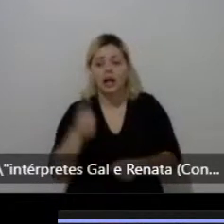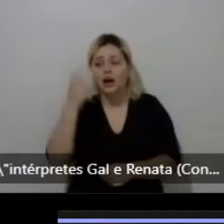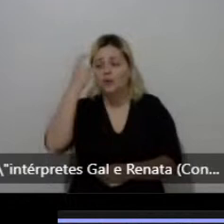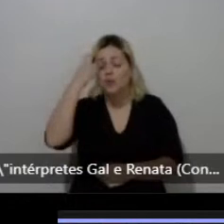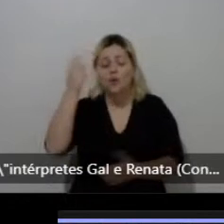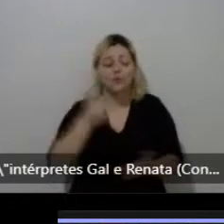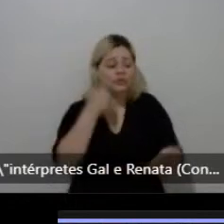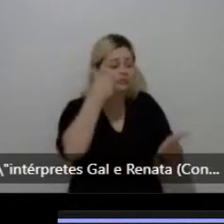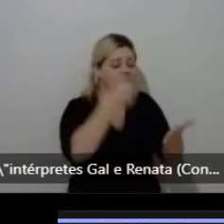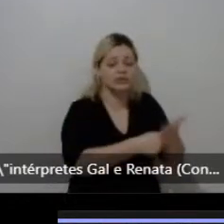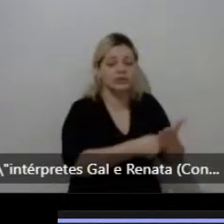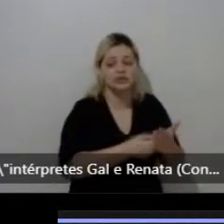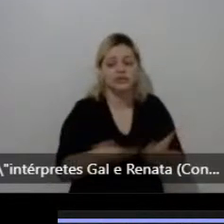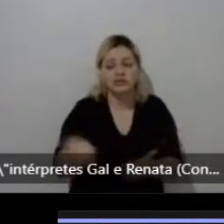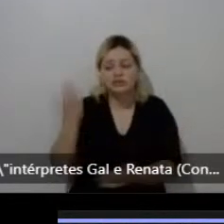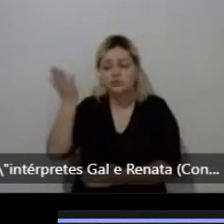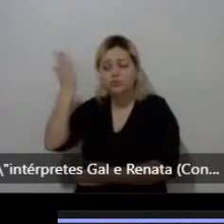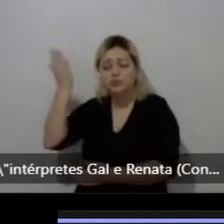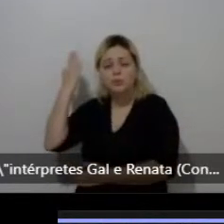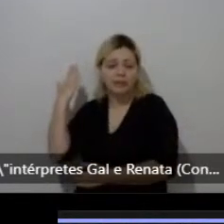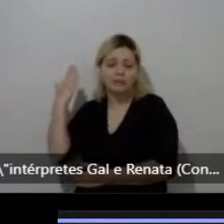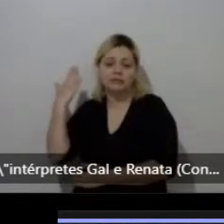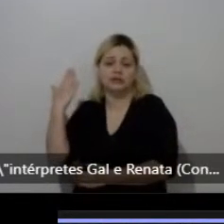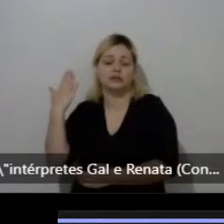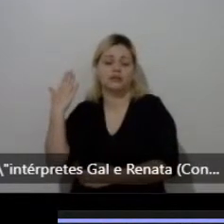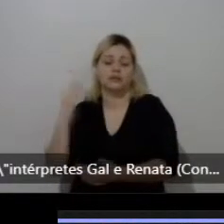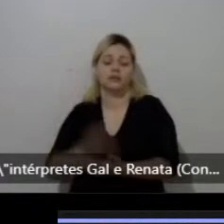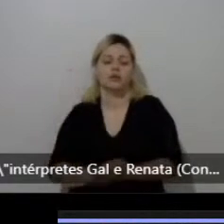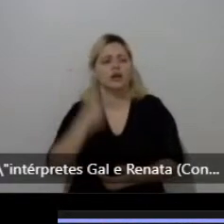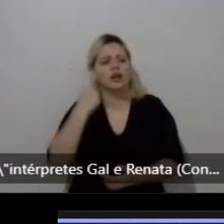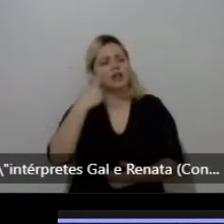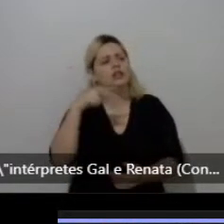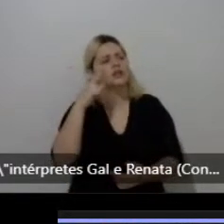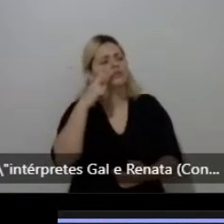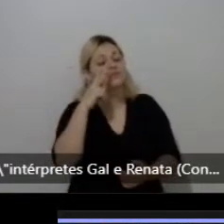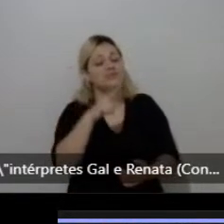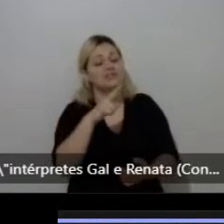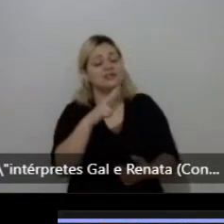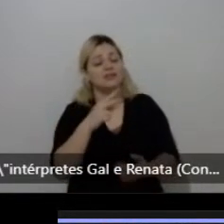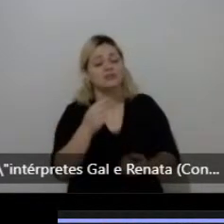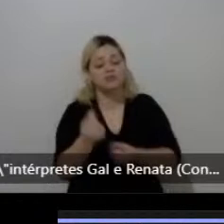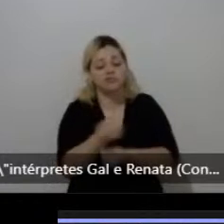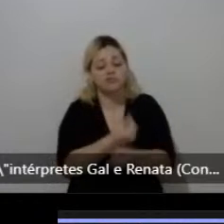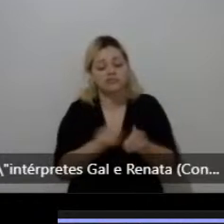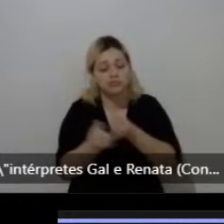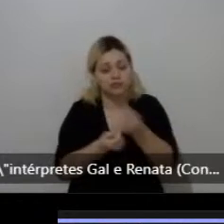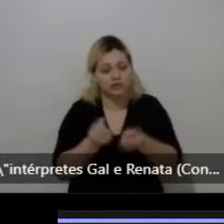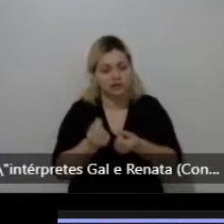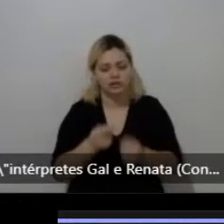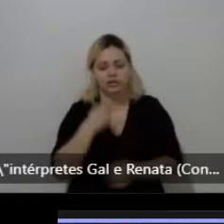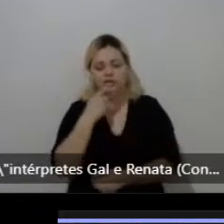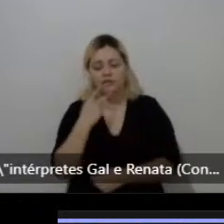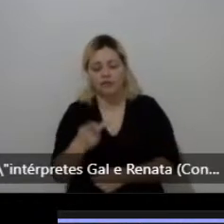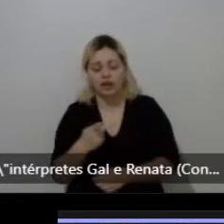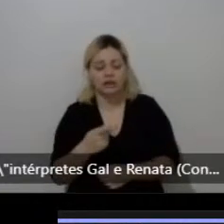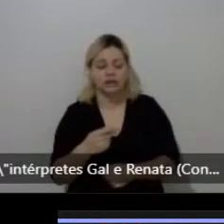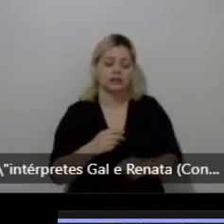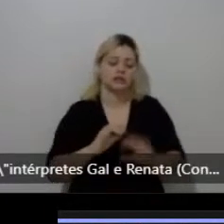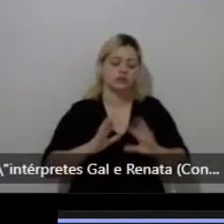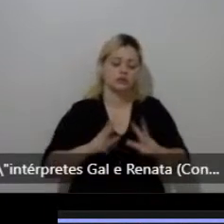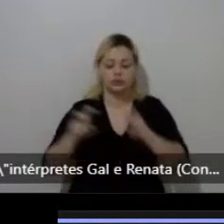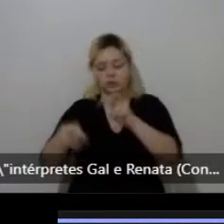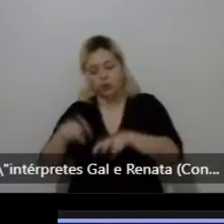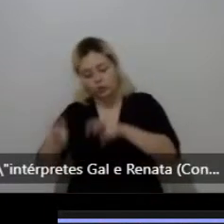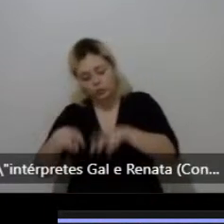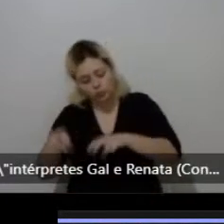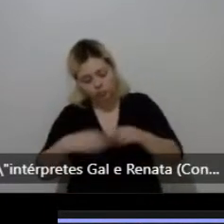com a natureza muito distinta, né, de uma visão capitalista, né? Então, estou falando aqui da produção da terra, estou falando de MST, eu